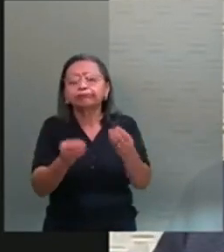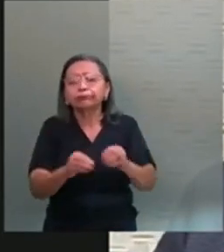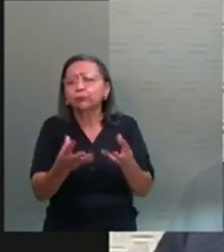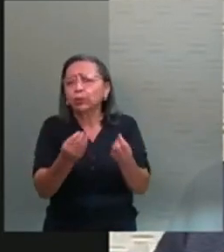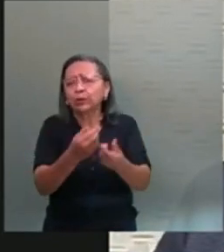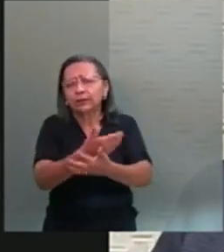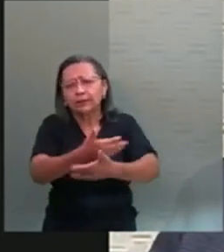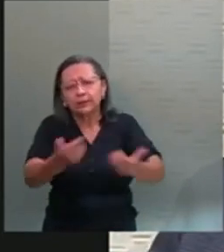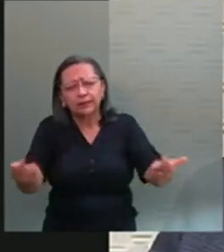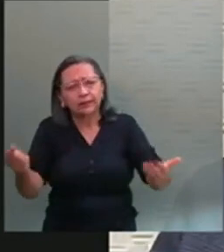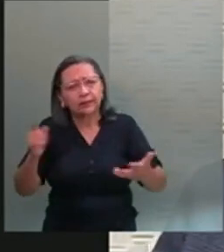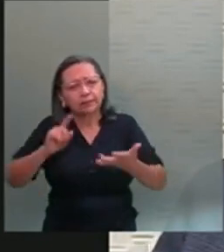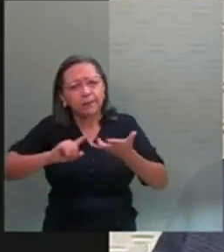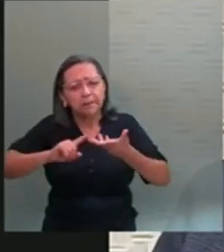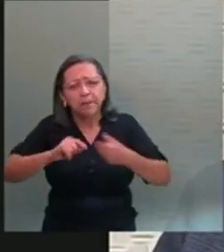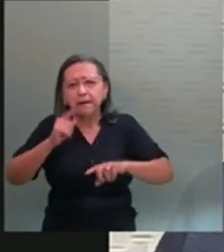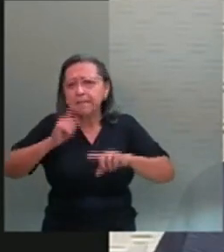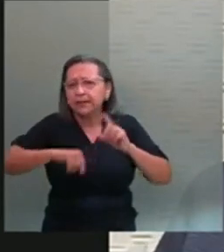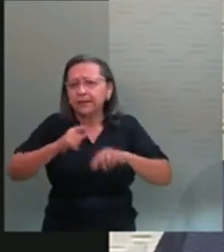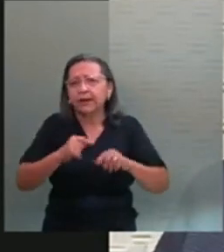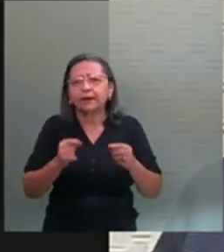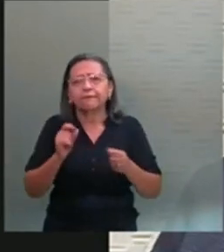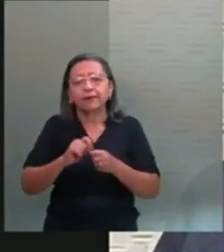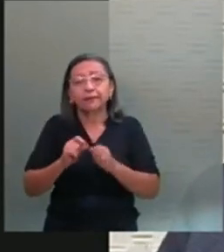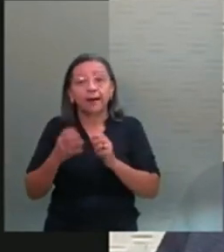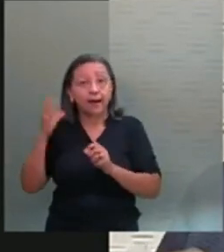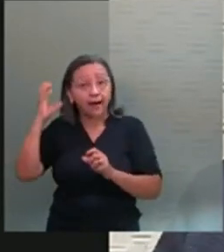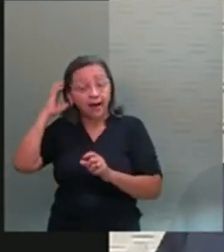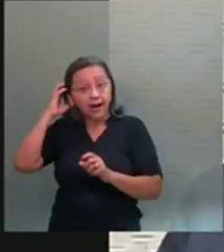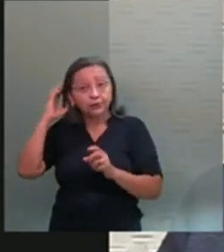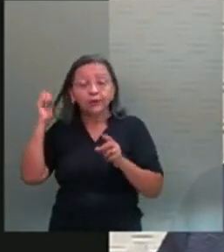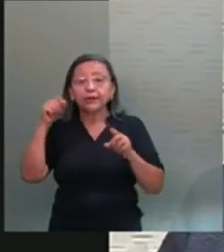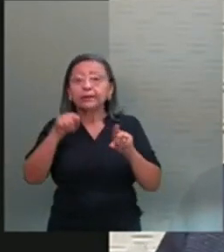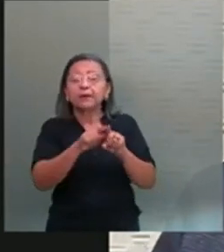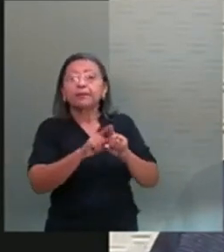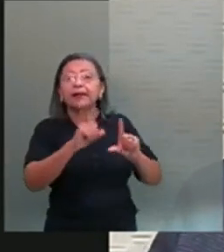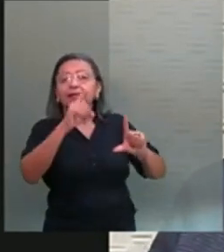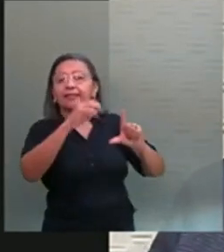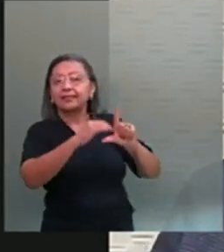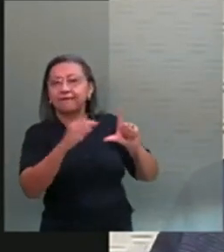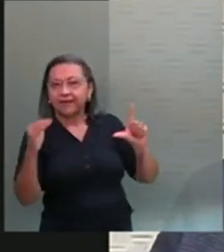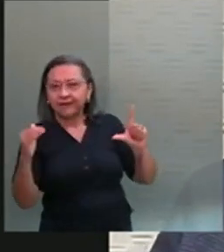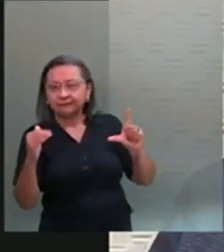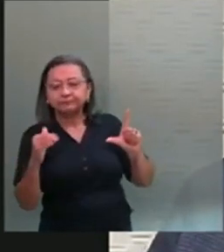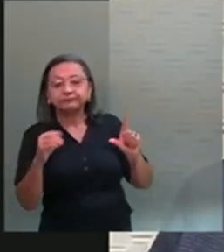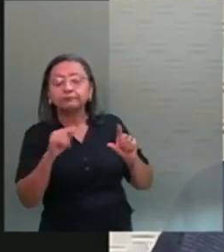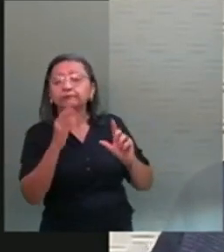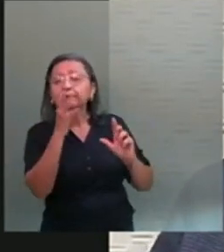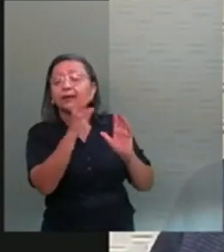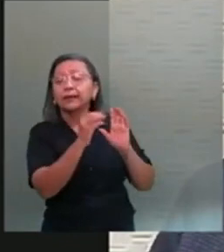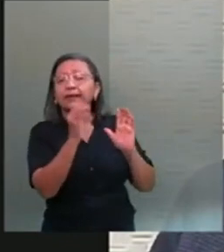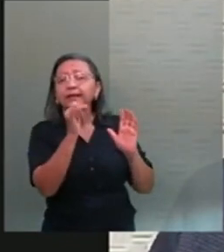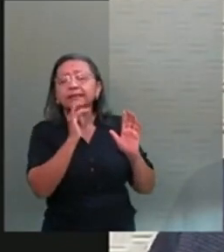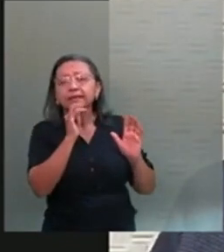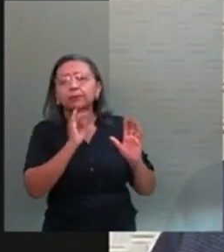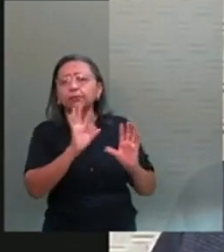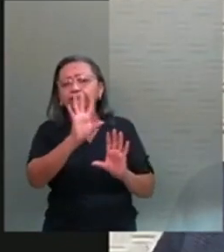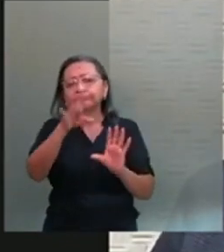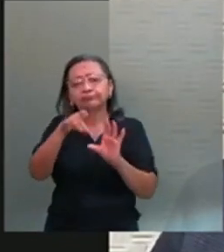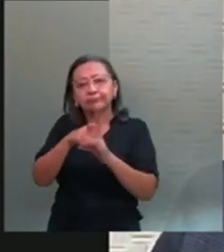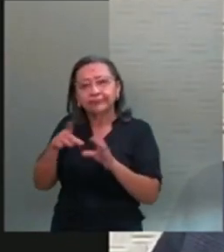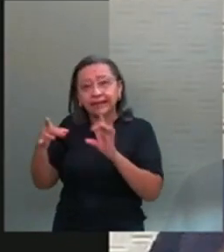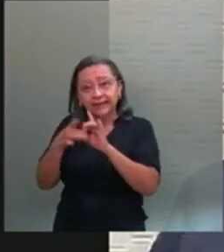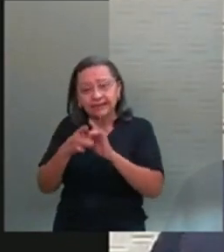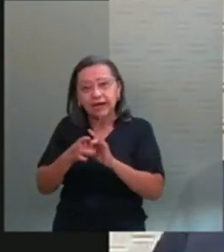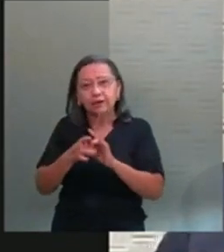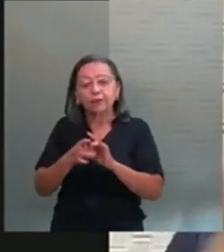de matérias produzidas pela Rádio Senado e pela TV Senado. Um exemplo de integração e convergência de mídias